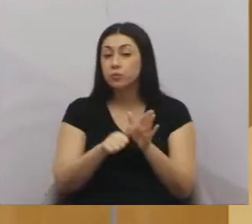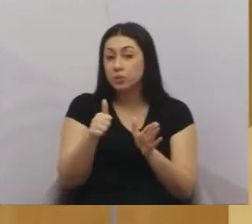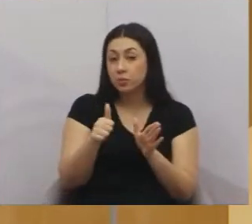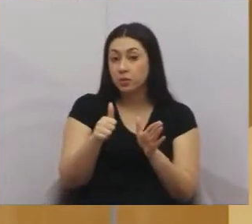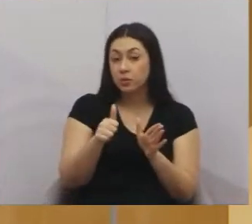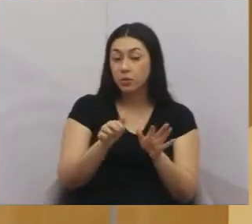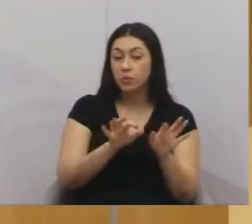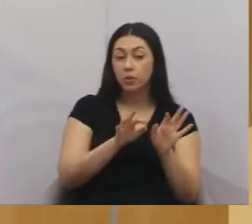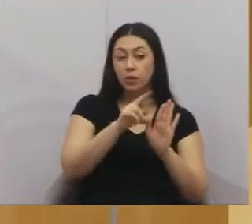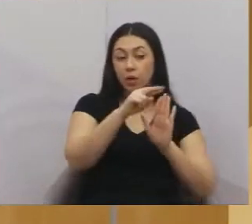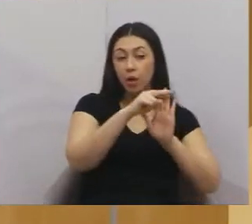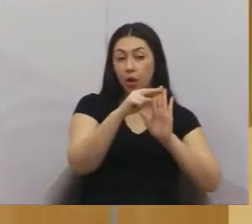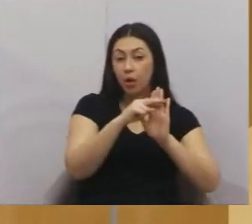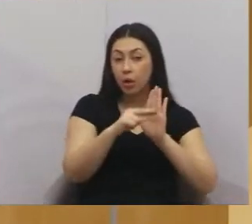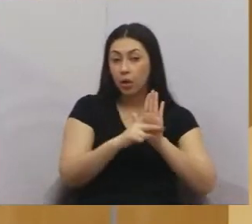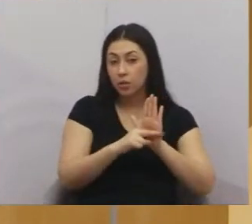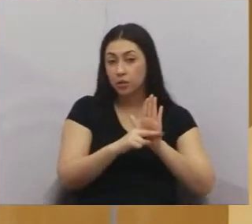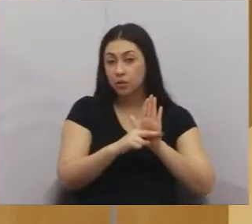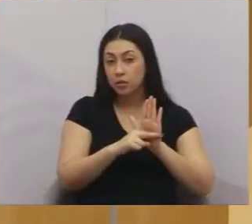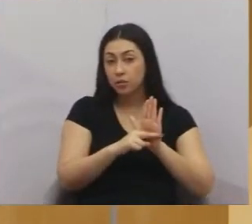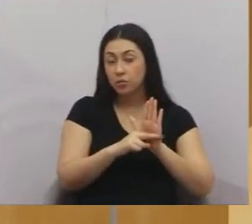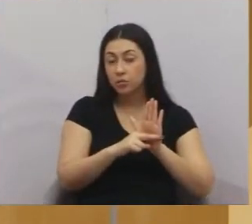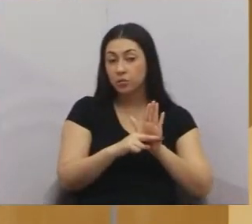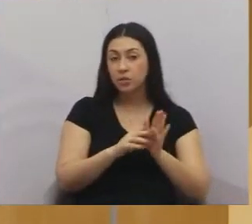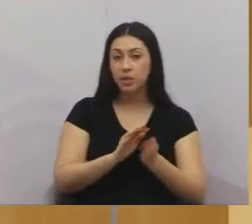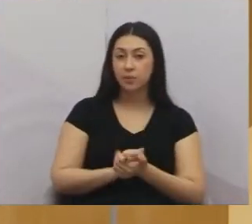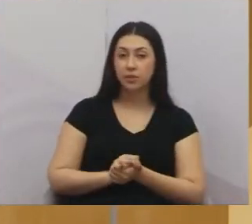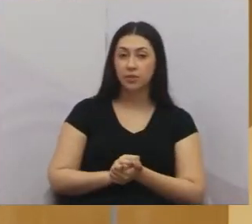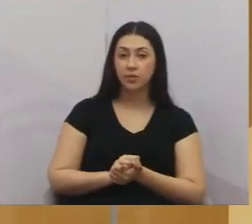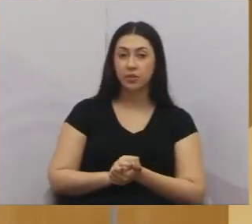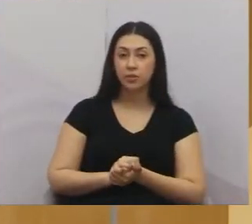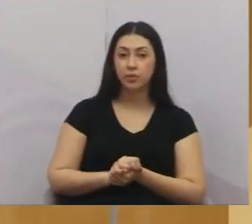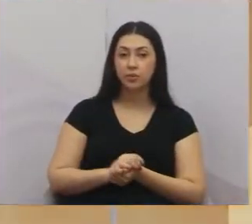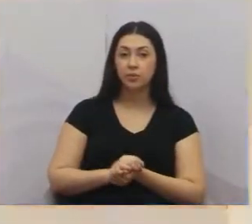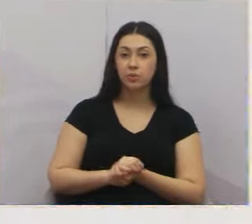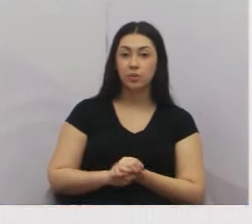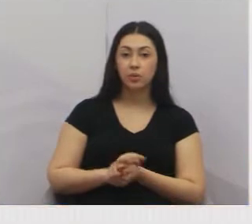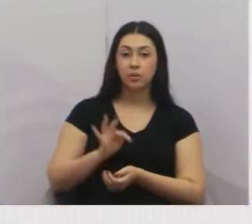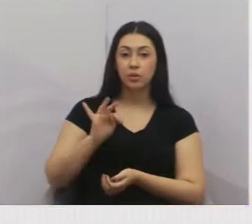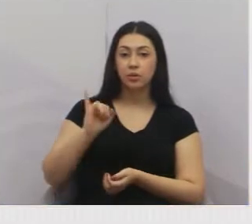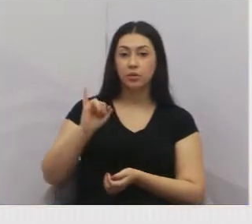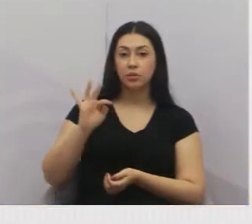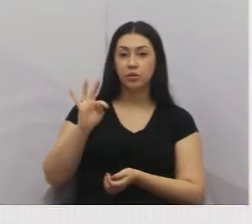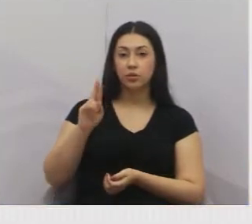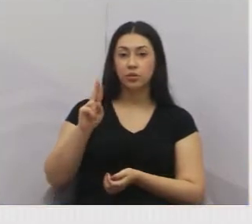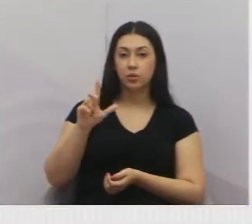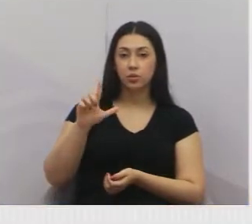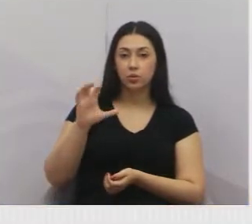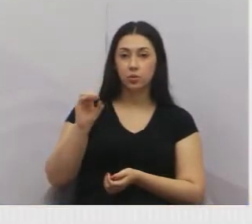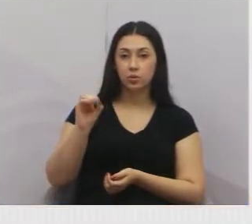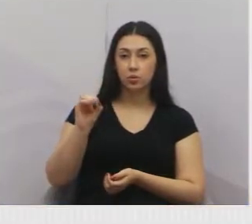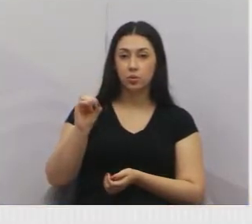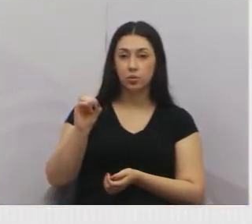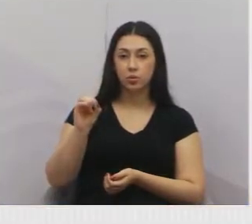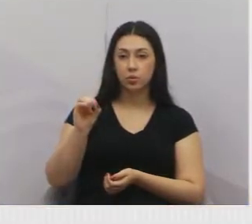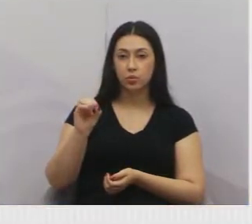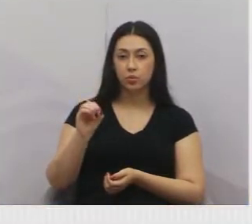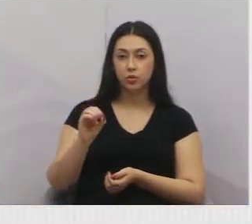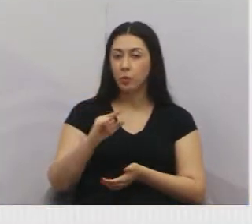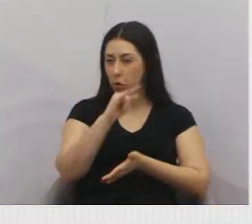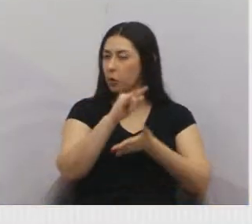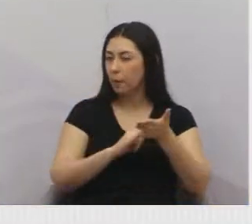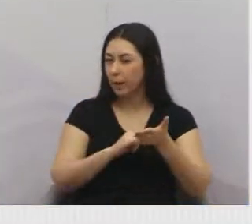a regularização do título de eleitor. Nós já temos o calendário estabelecido pela